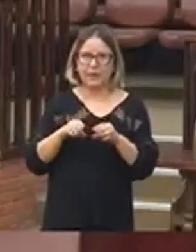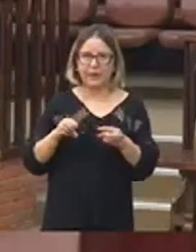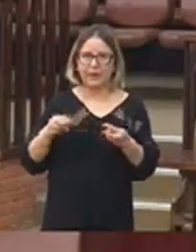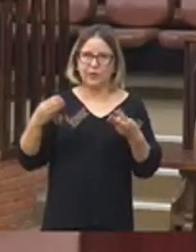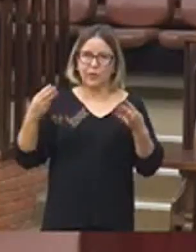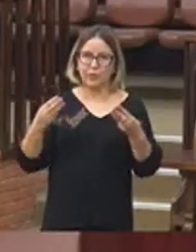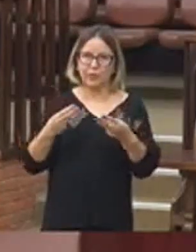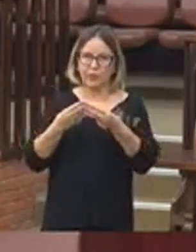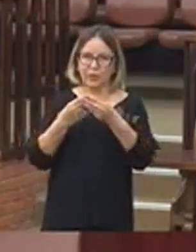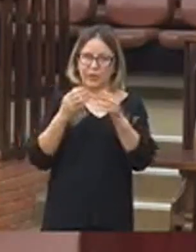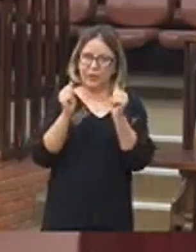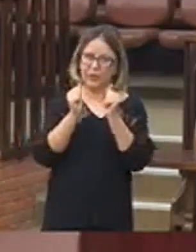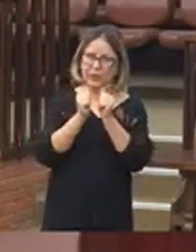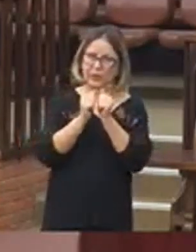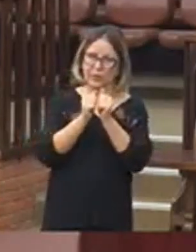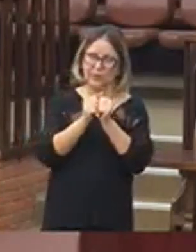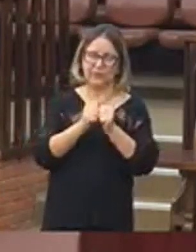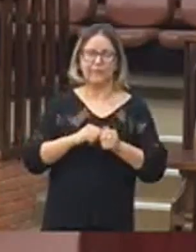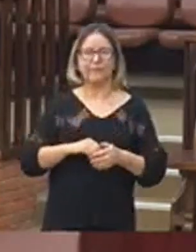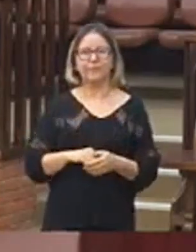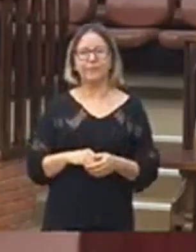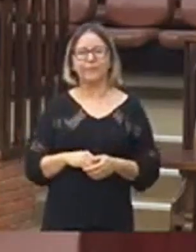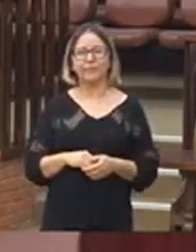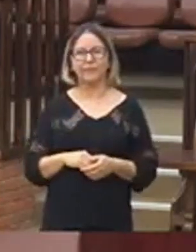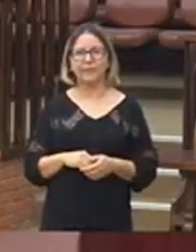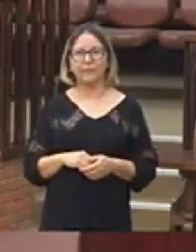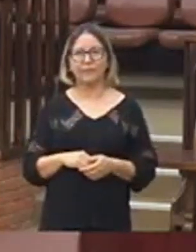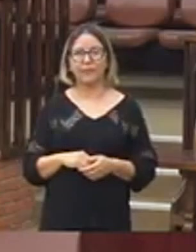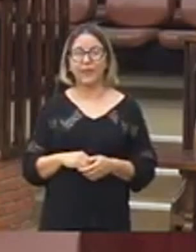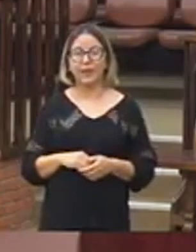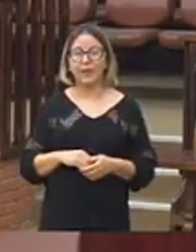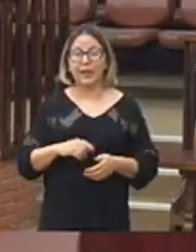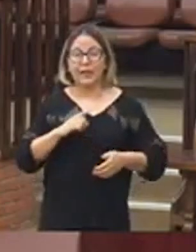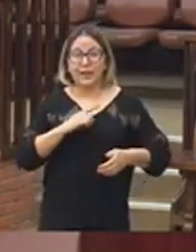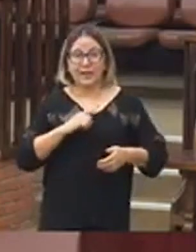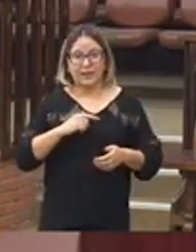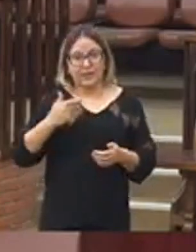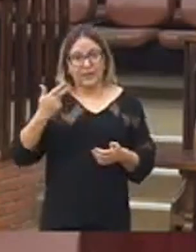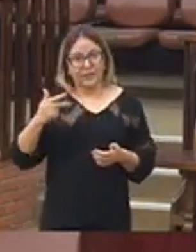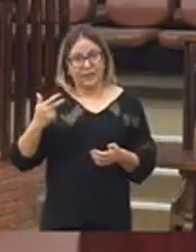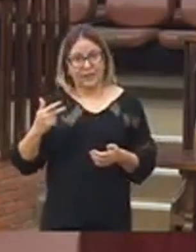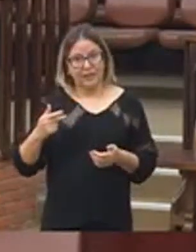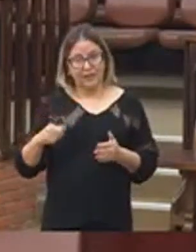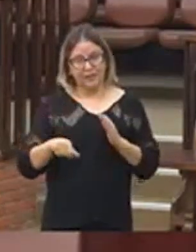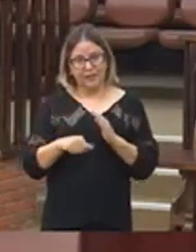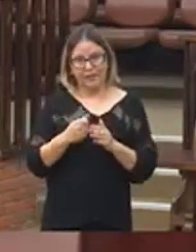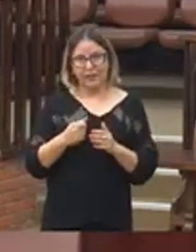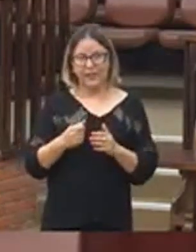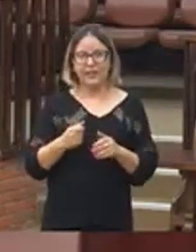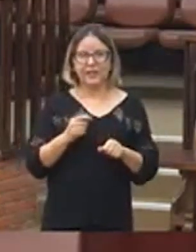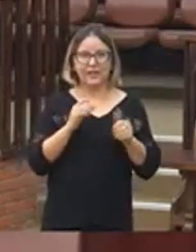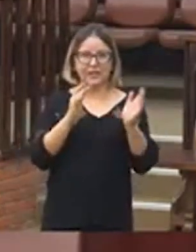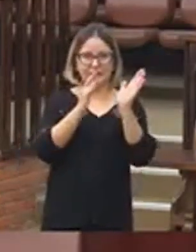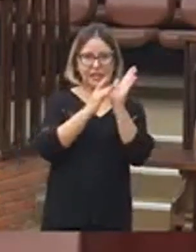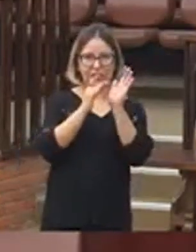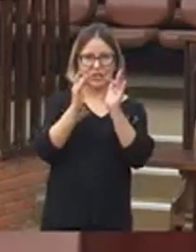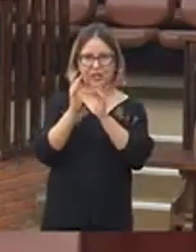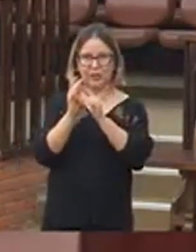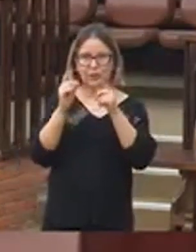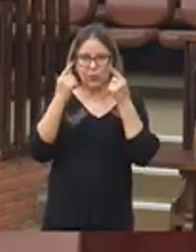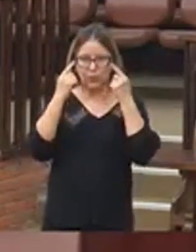Há um terceiro momento que Jesus chorou, e esse está registrado no livro